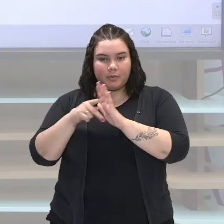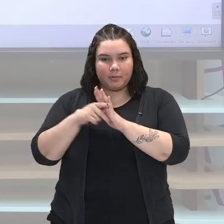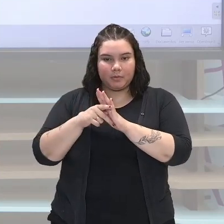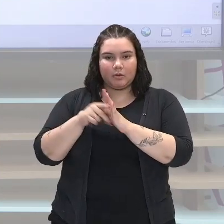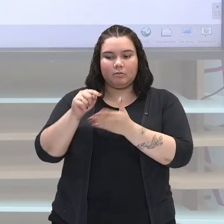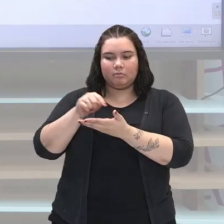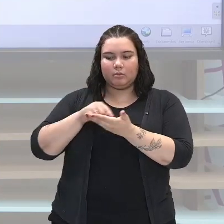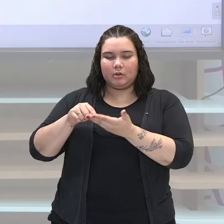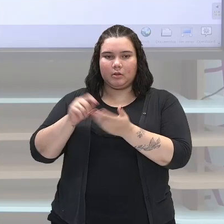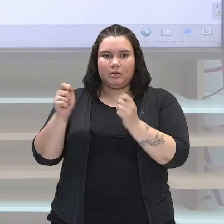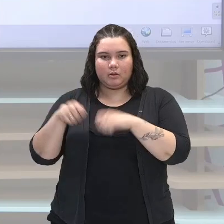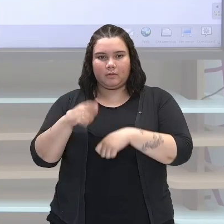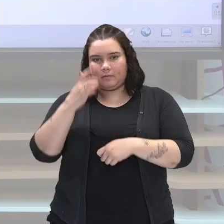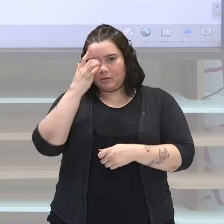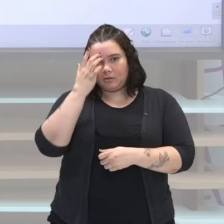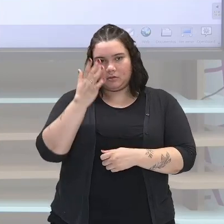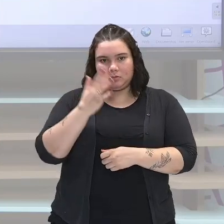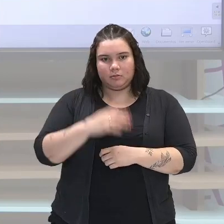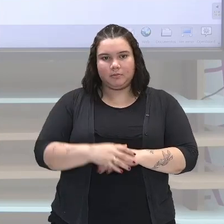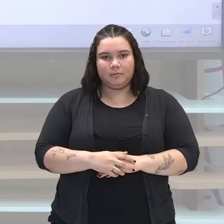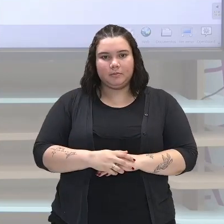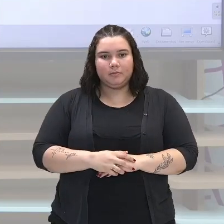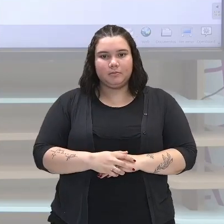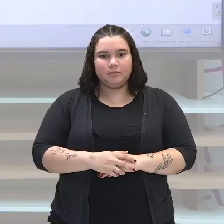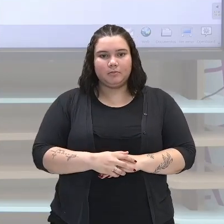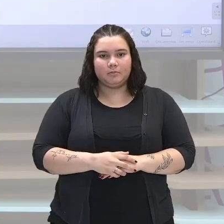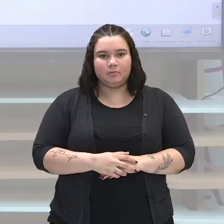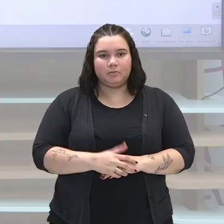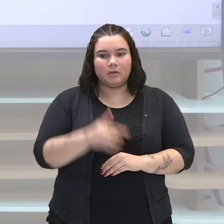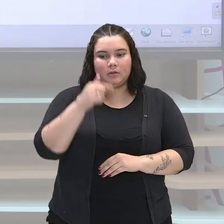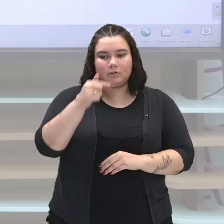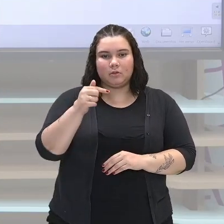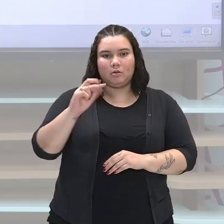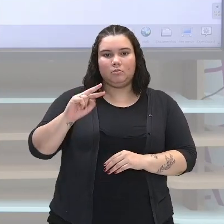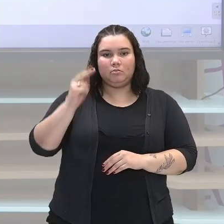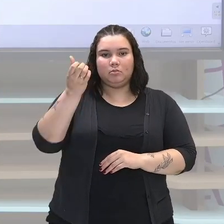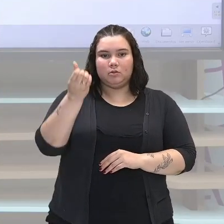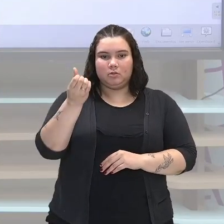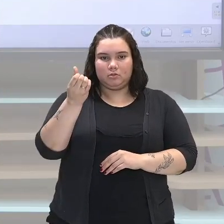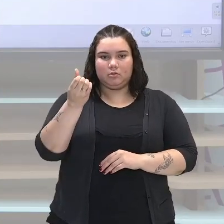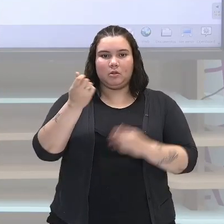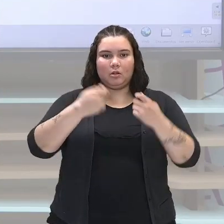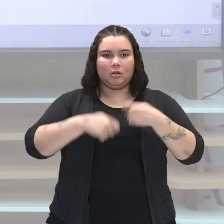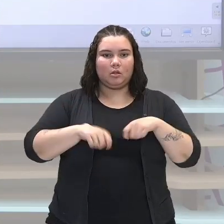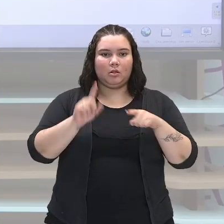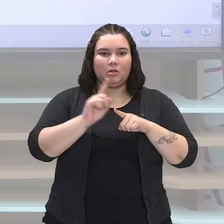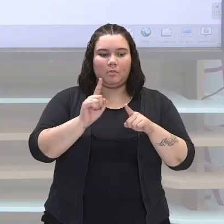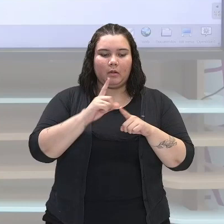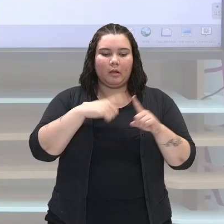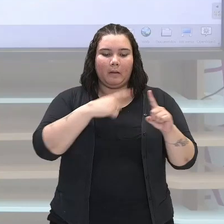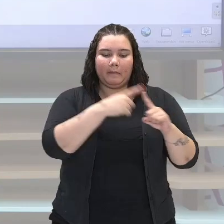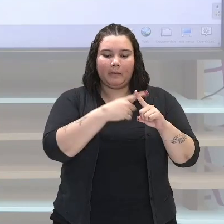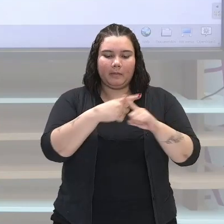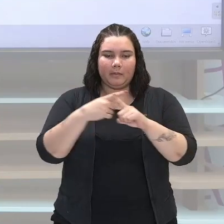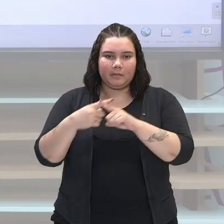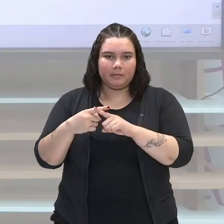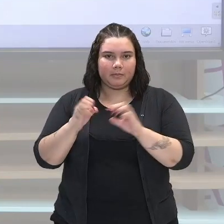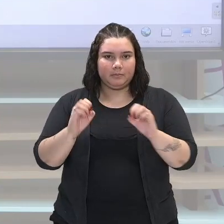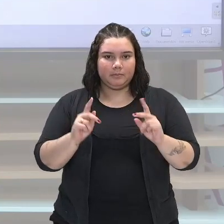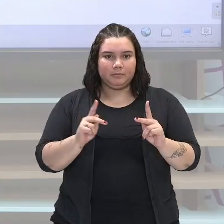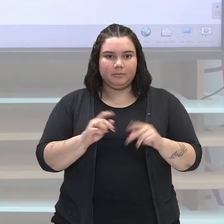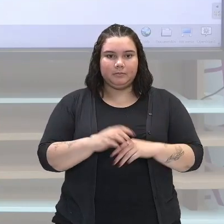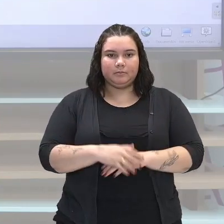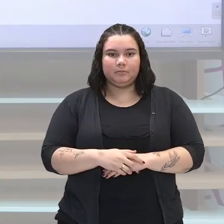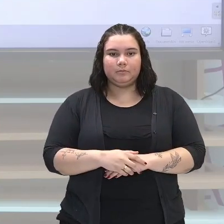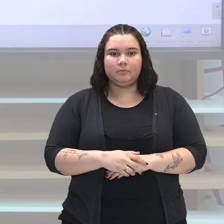essa multiplicação aqui, tá? Resolver essa potência aqui, 7 elevado a 6, sem precisar fazer multiplicações sucessivas,